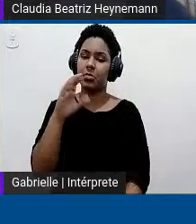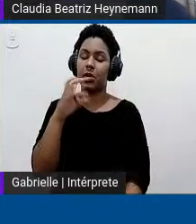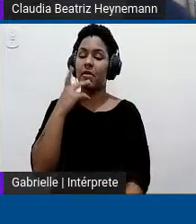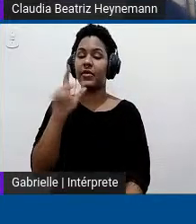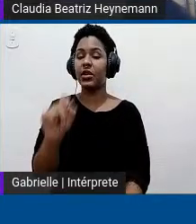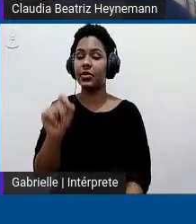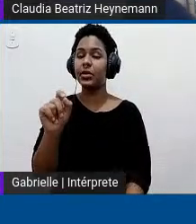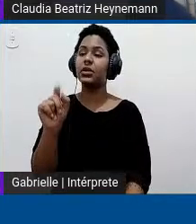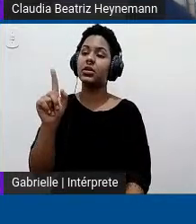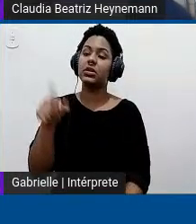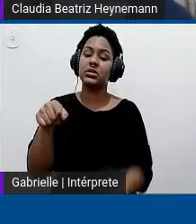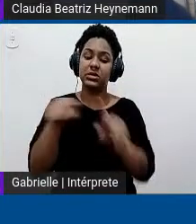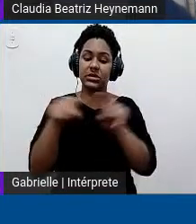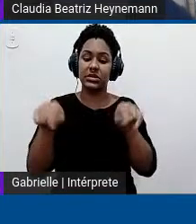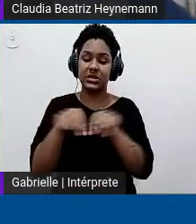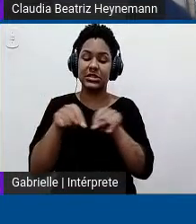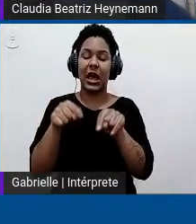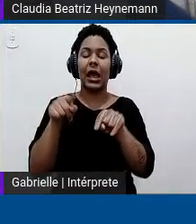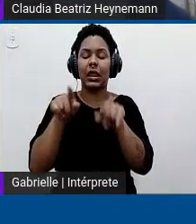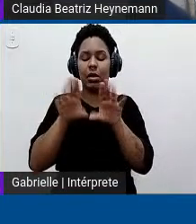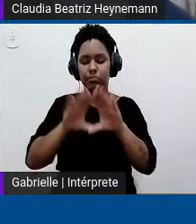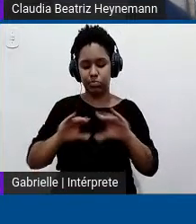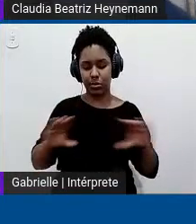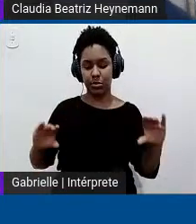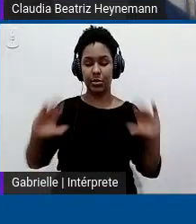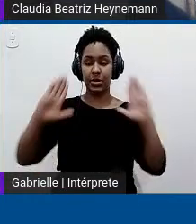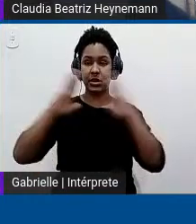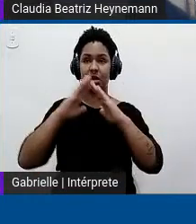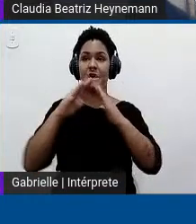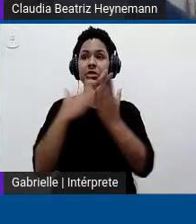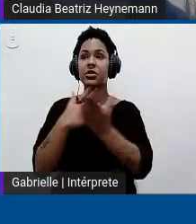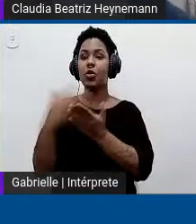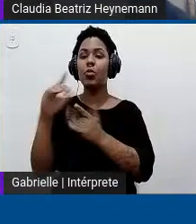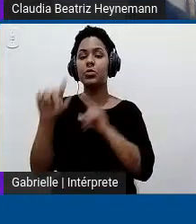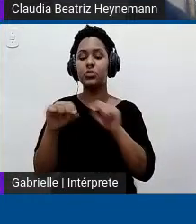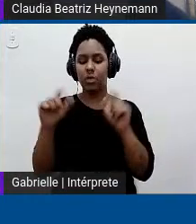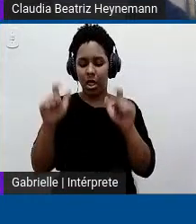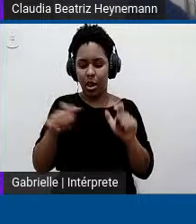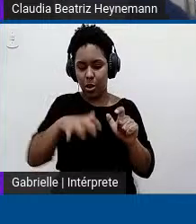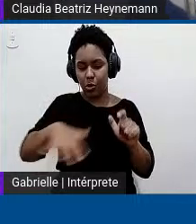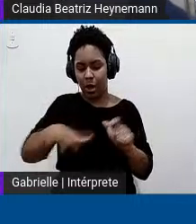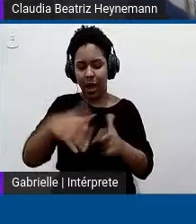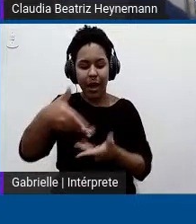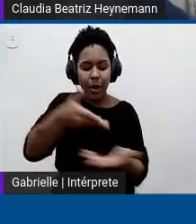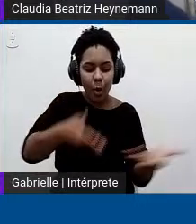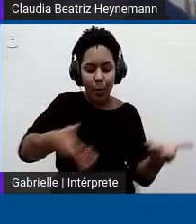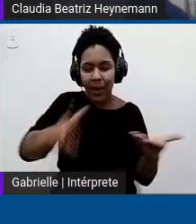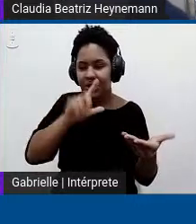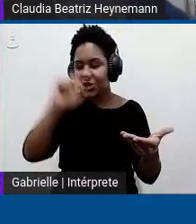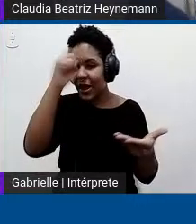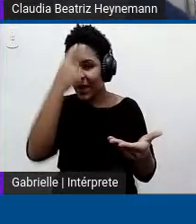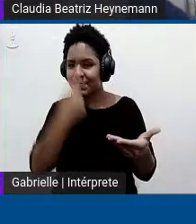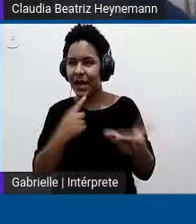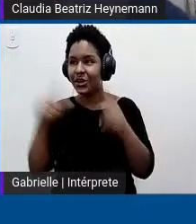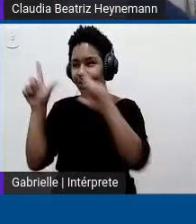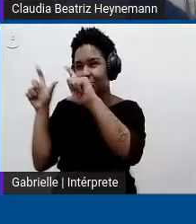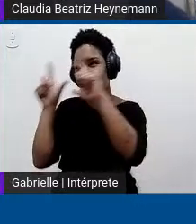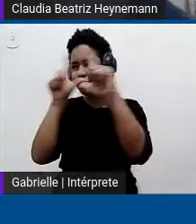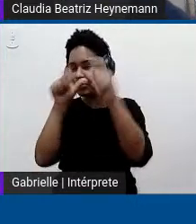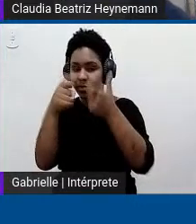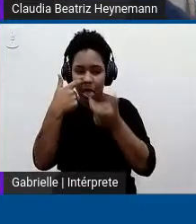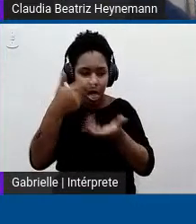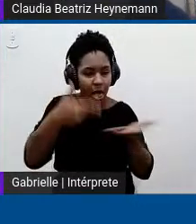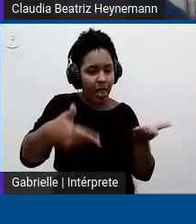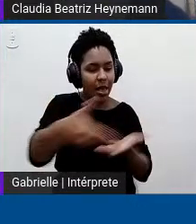das residências passaram a ser espaços de fruição e compartilhamento dessas imagens, com visores especiais que permitiam